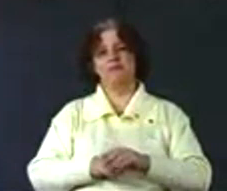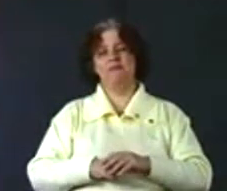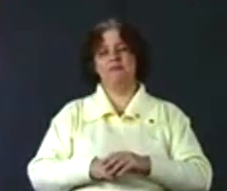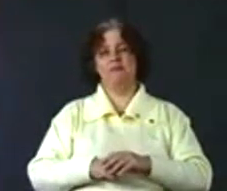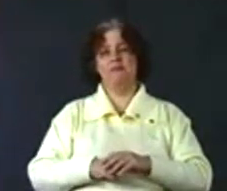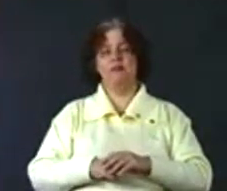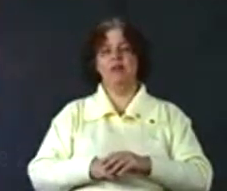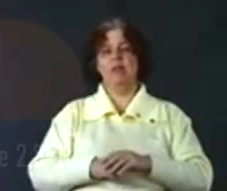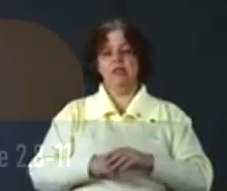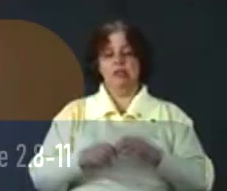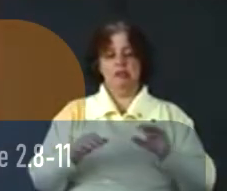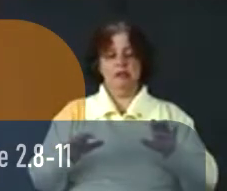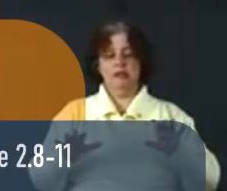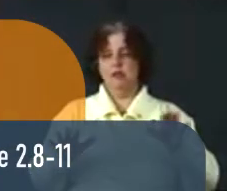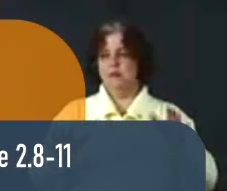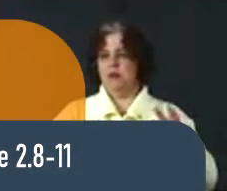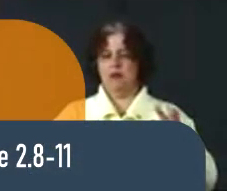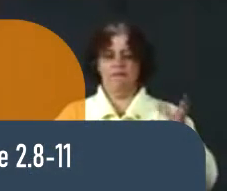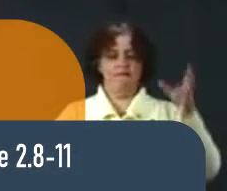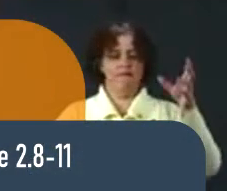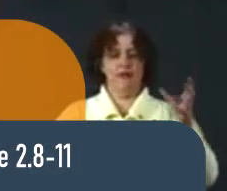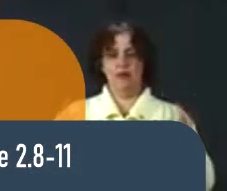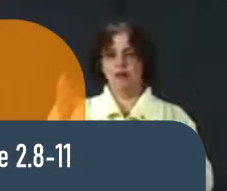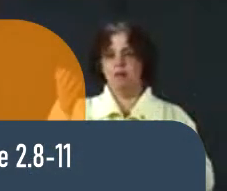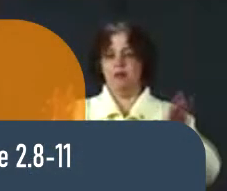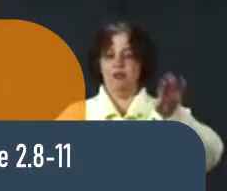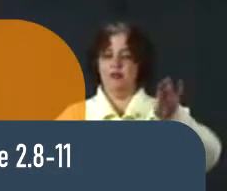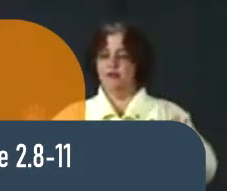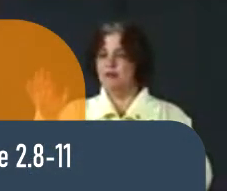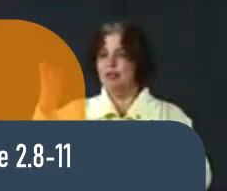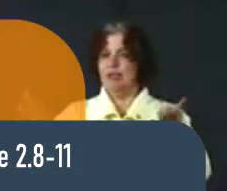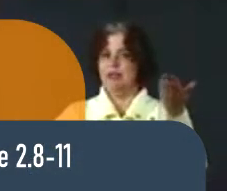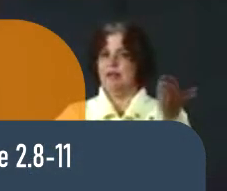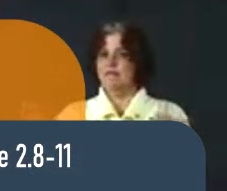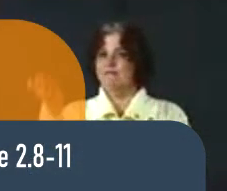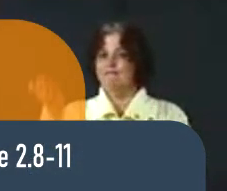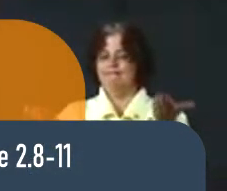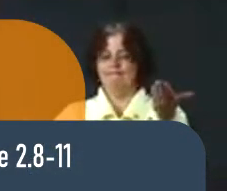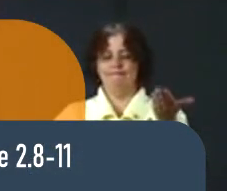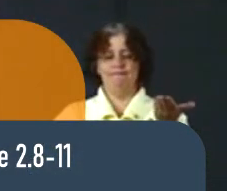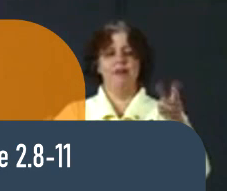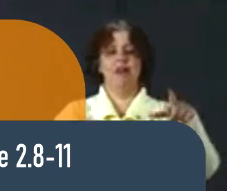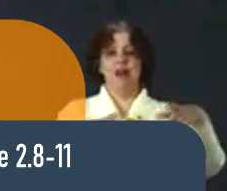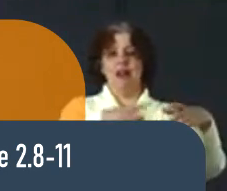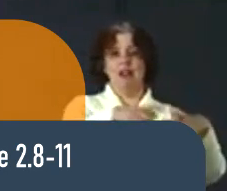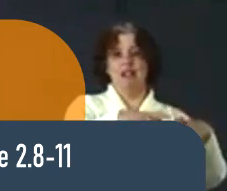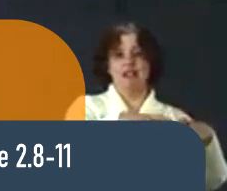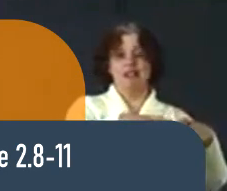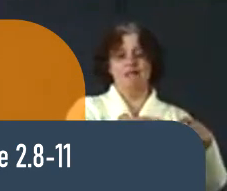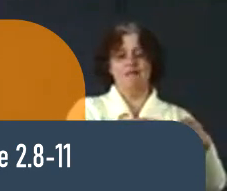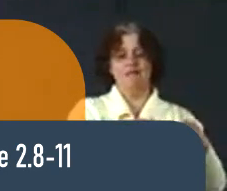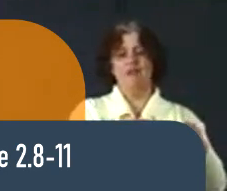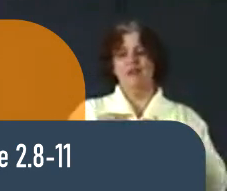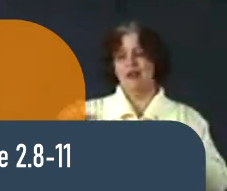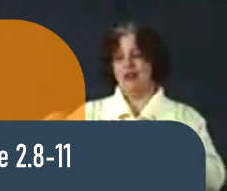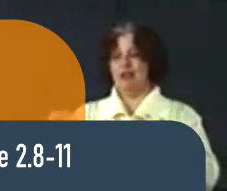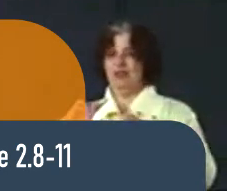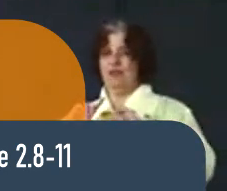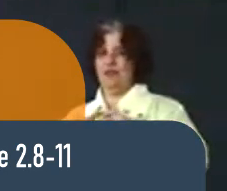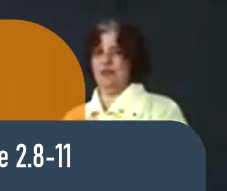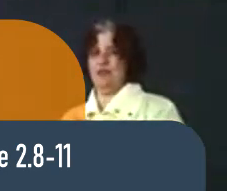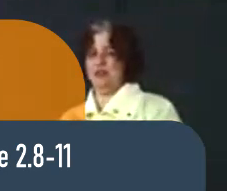de Esmirna. A comunidade judaica era uma comunidade rica, era uma comunidade próspera. Certa feita eles fizeram uma